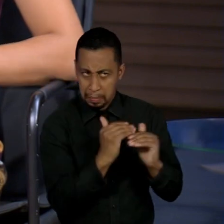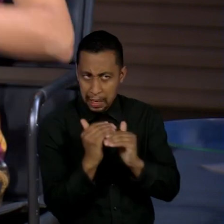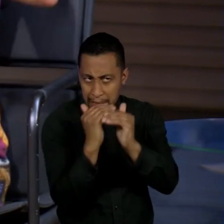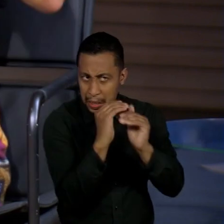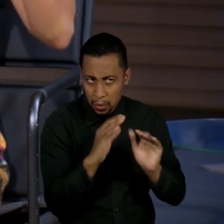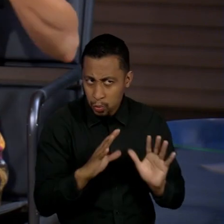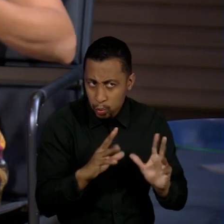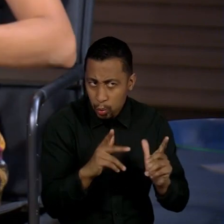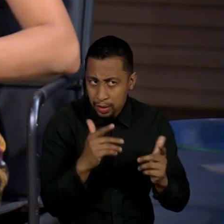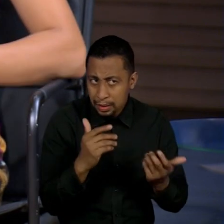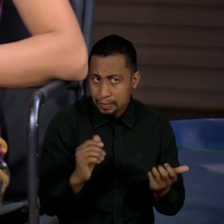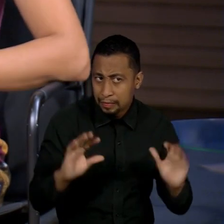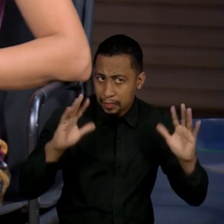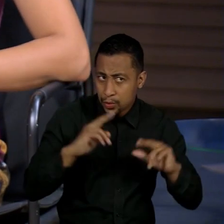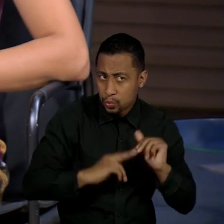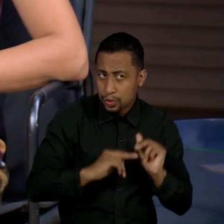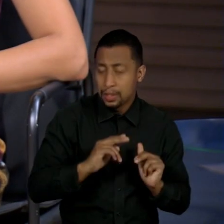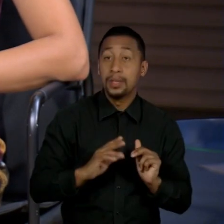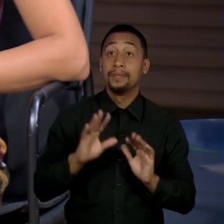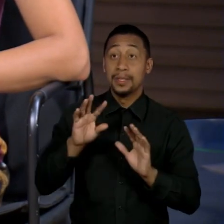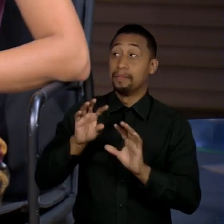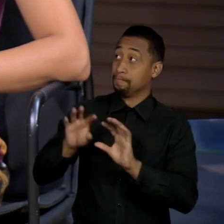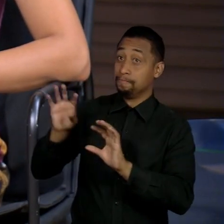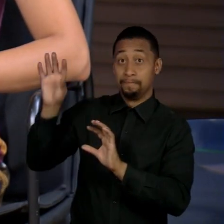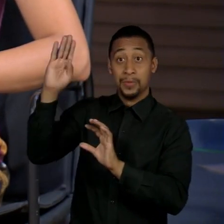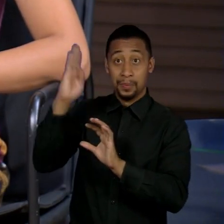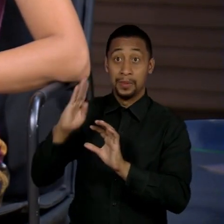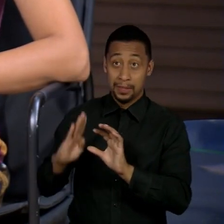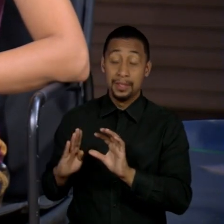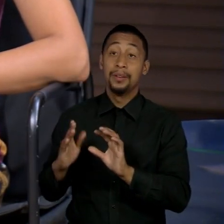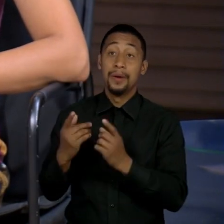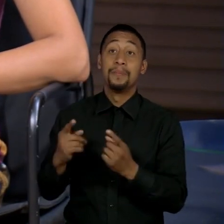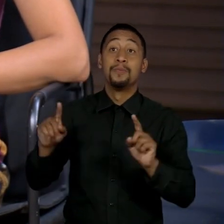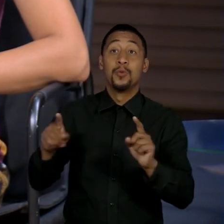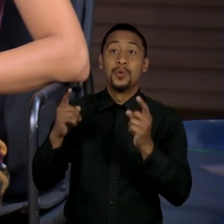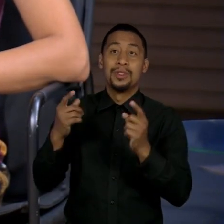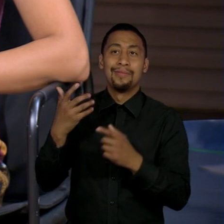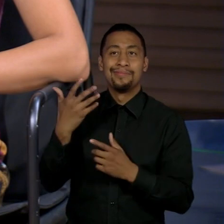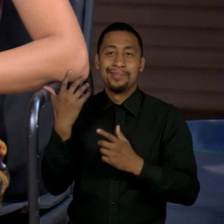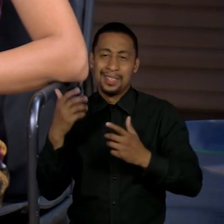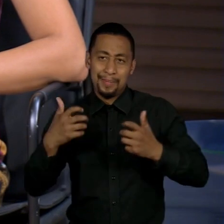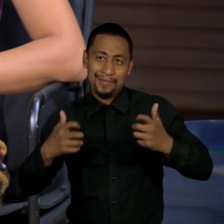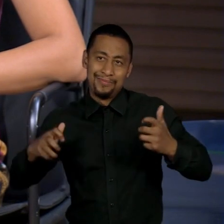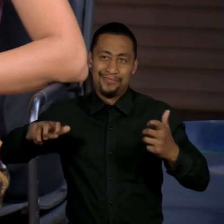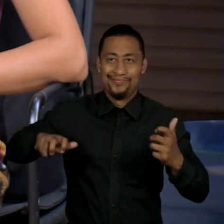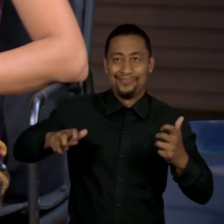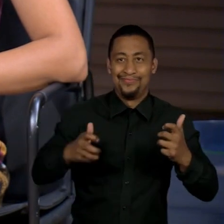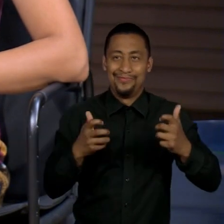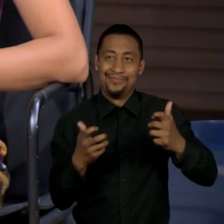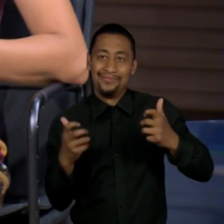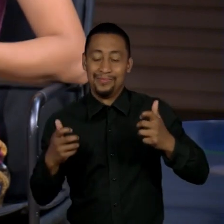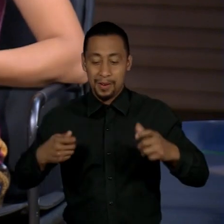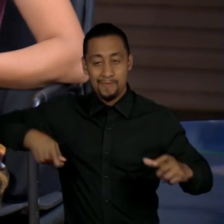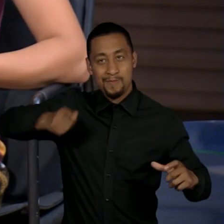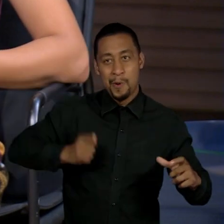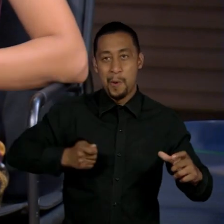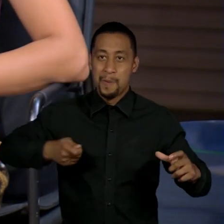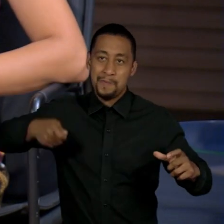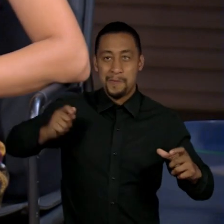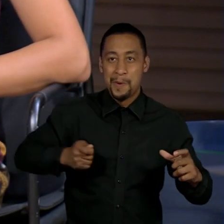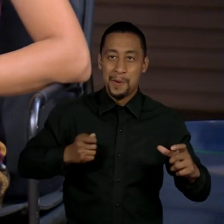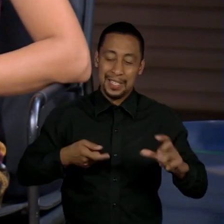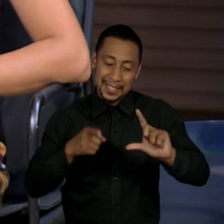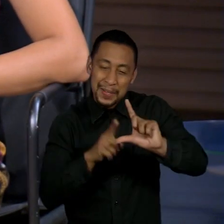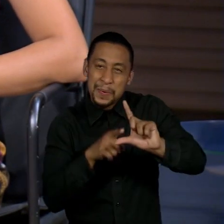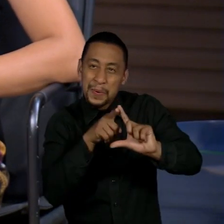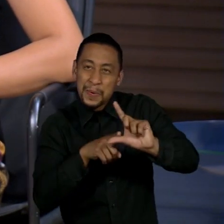todas as regiões, né, do Brasil. E aí uma participação muito importante da música nordestina, né? Do